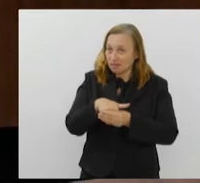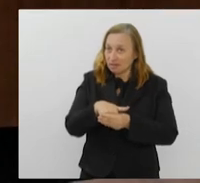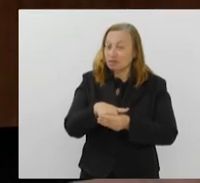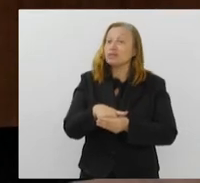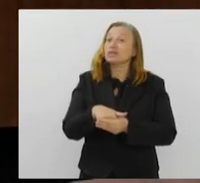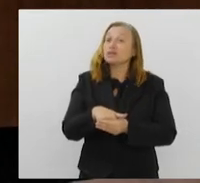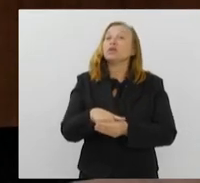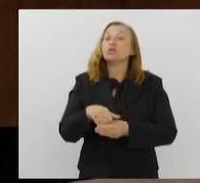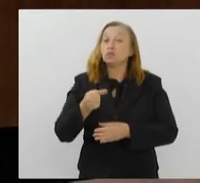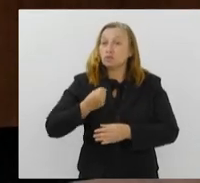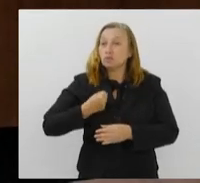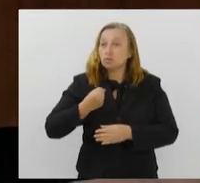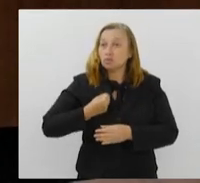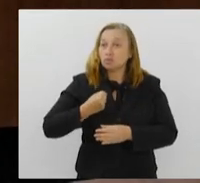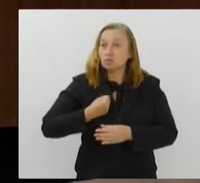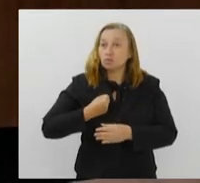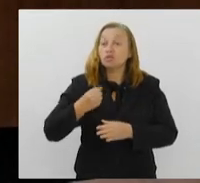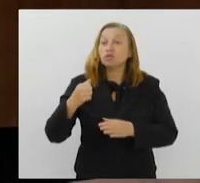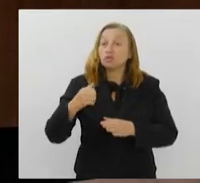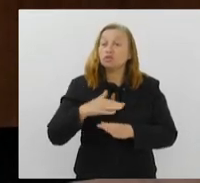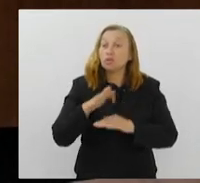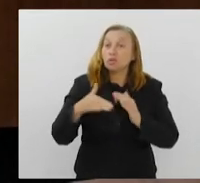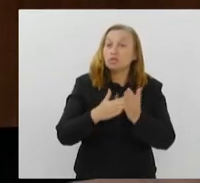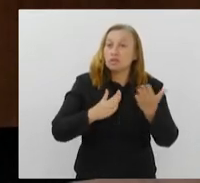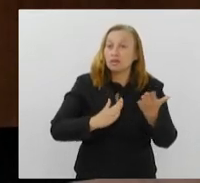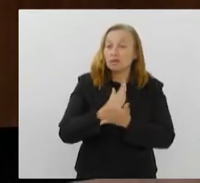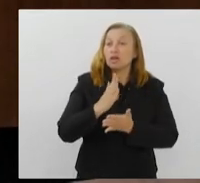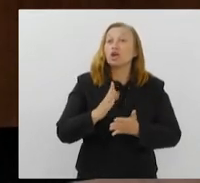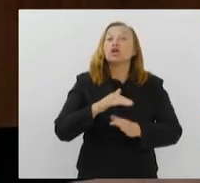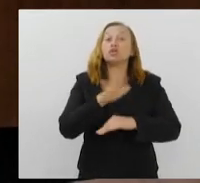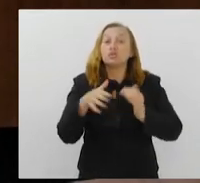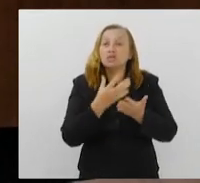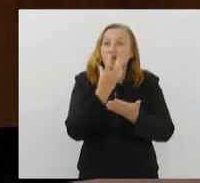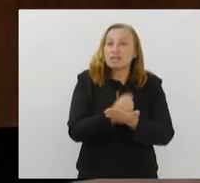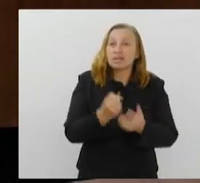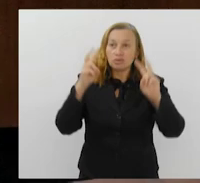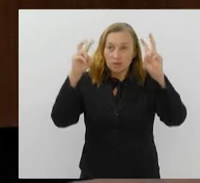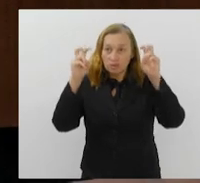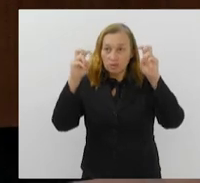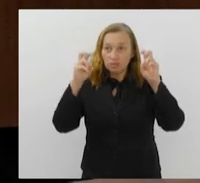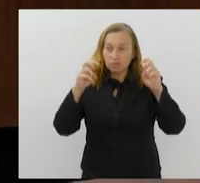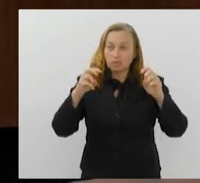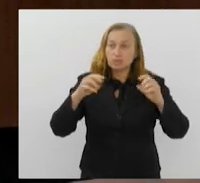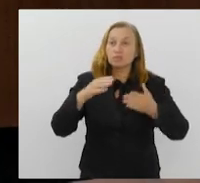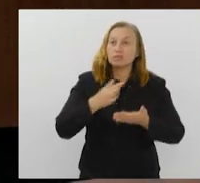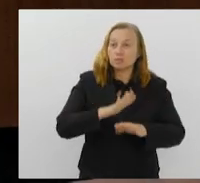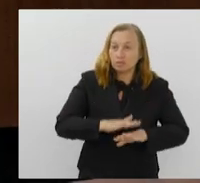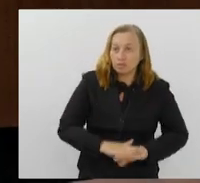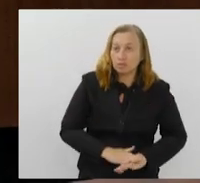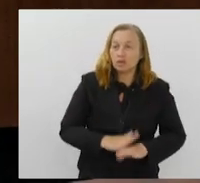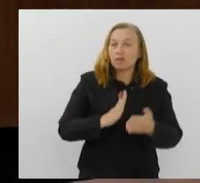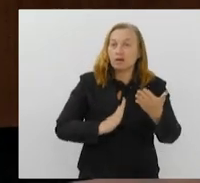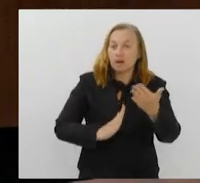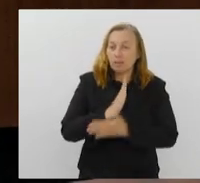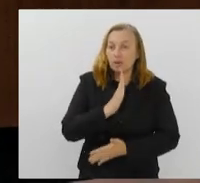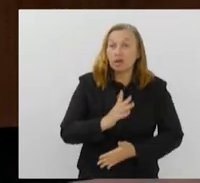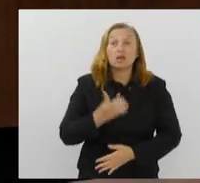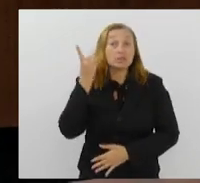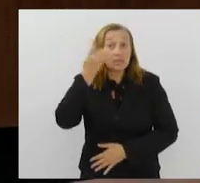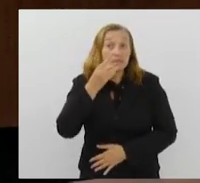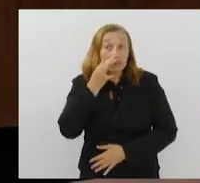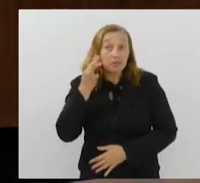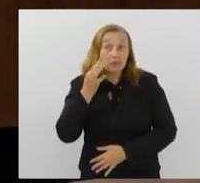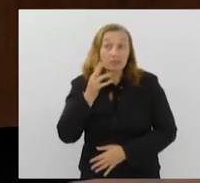sim, porque foi assim que foi feito. Senhores que aprovam a matéria, permaneçam como estão, foi aprovado. O deputado Flávio Serafini, que